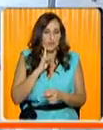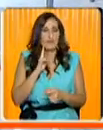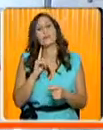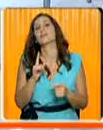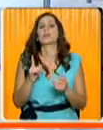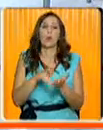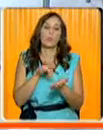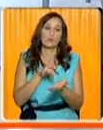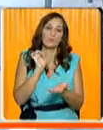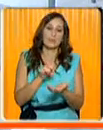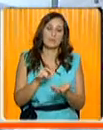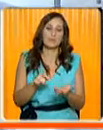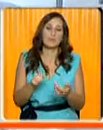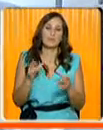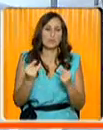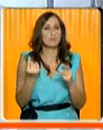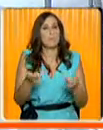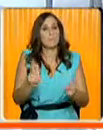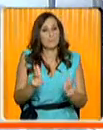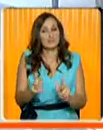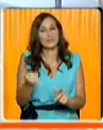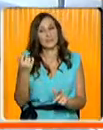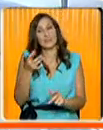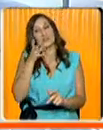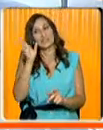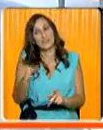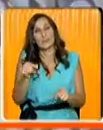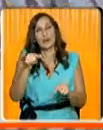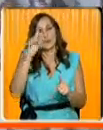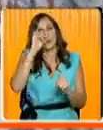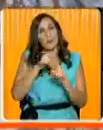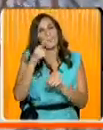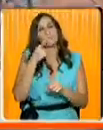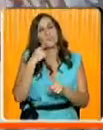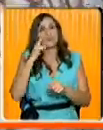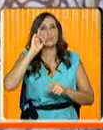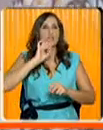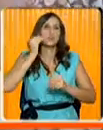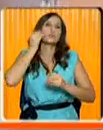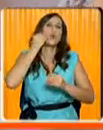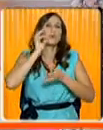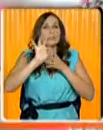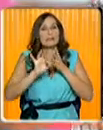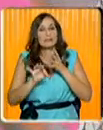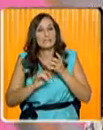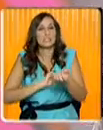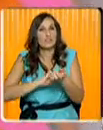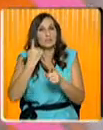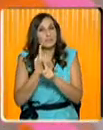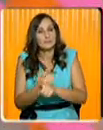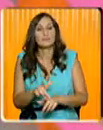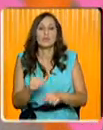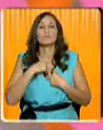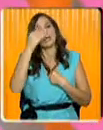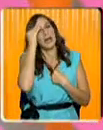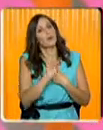também muitas ferramentas, como eu vos dizia, para entender as mulheres. Mas vá ver a peça, porque nós, você na TV,